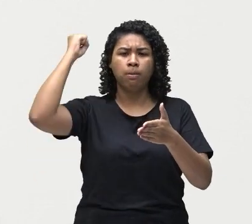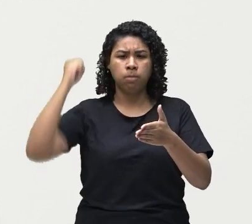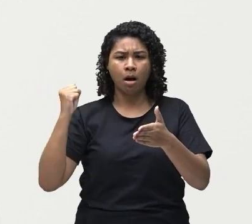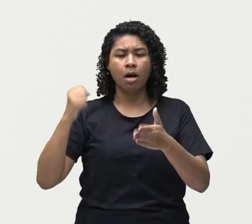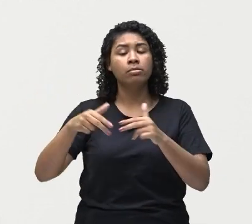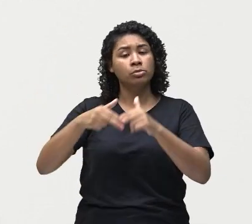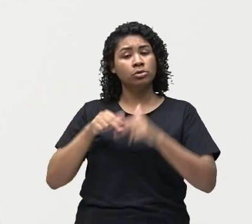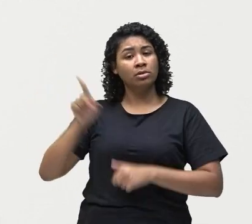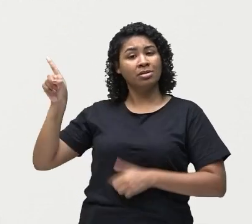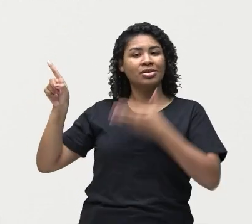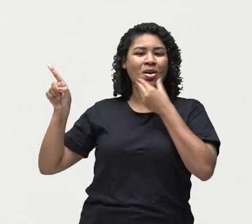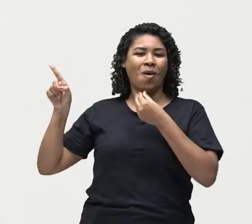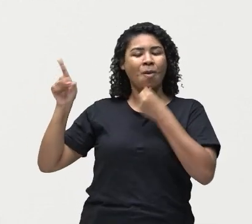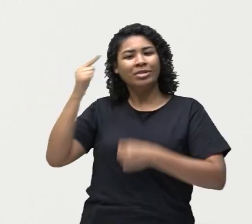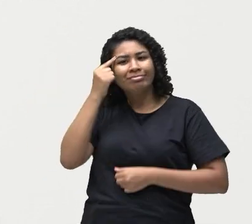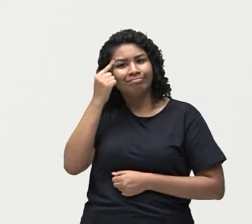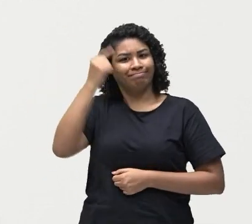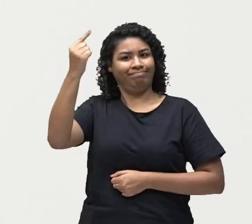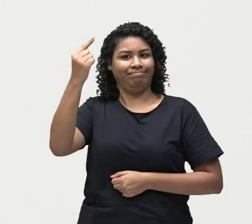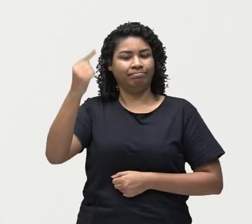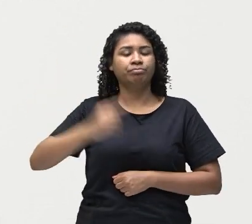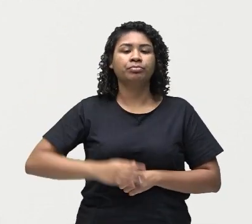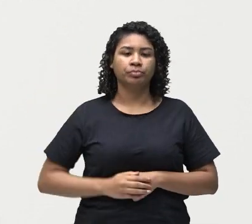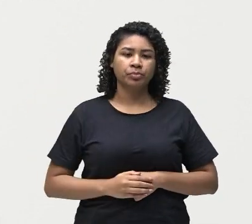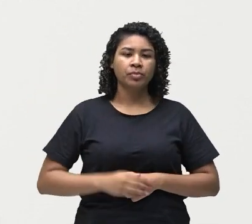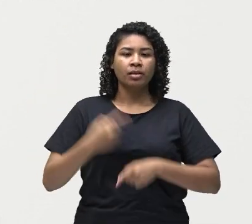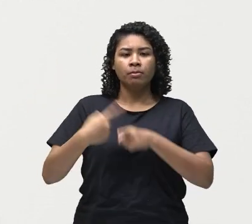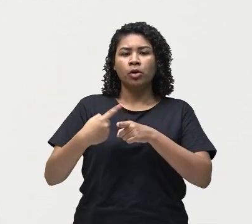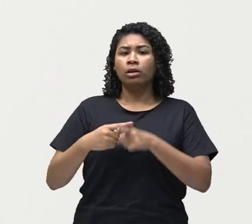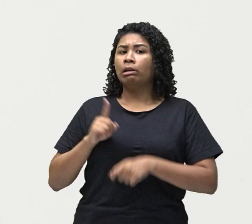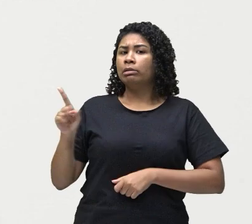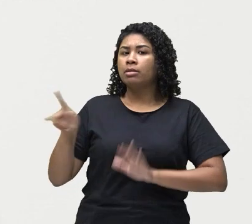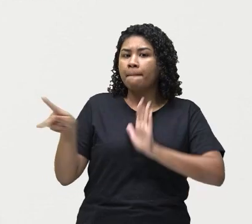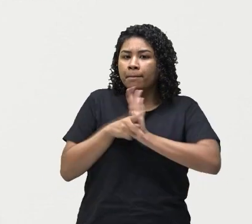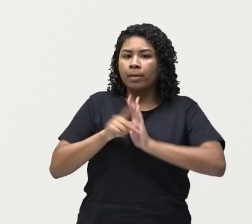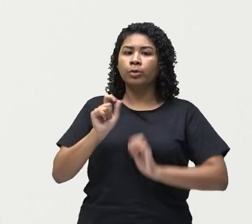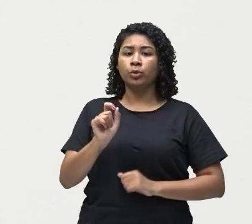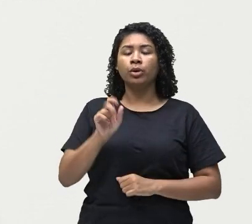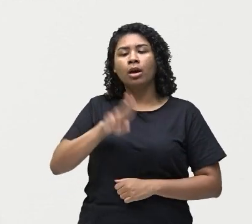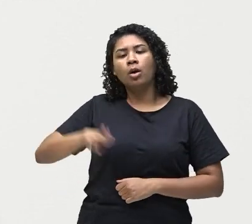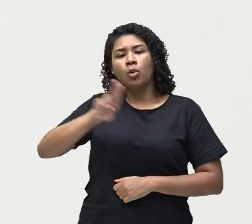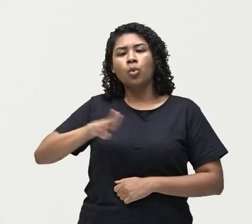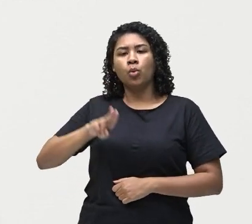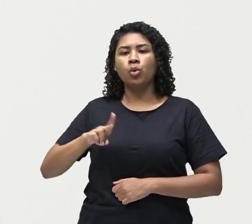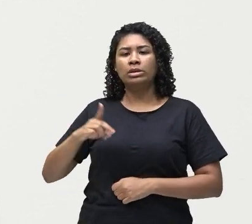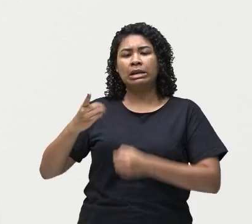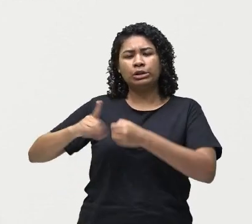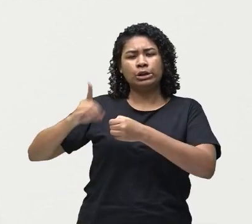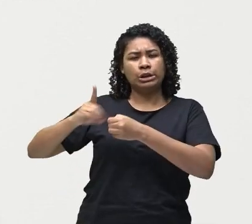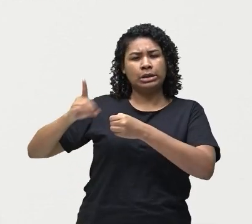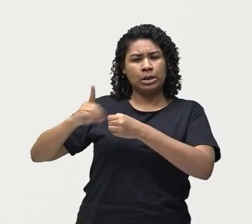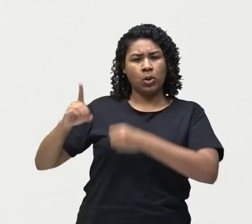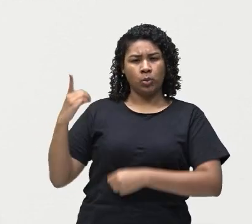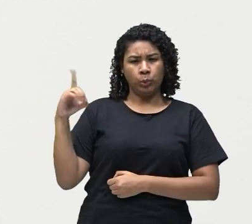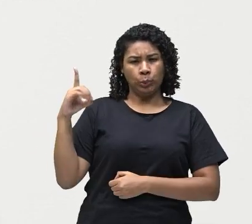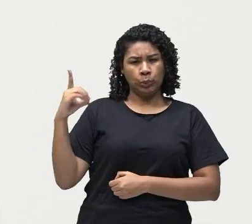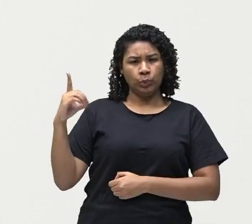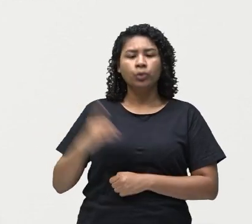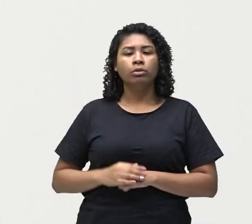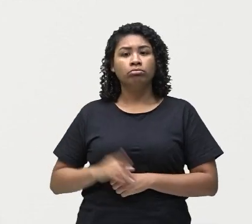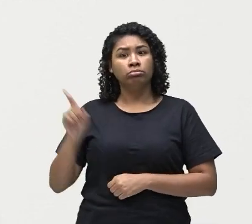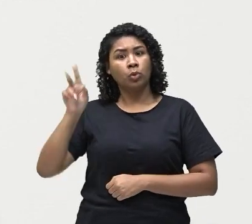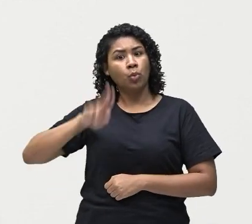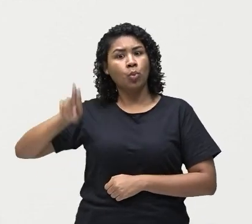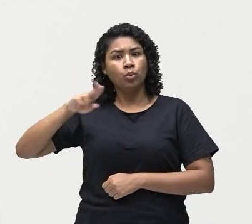diesel que é uma propulsão de diesel elétrica tá então esse aqui é o Rodolfo Diesel onde ele desenvolveu um outro